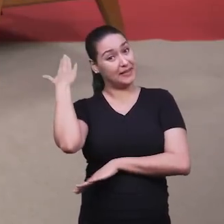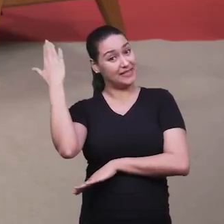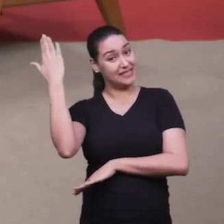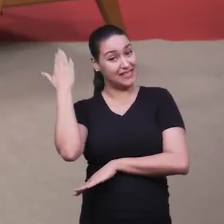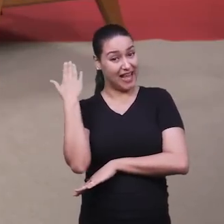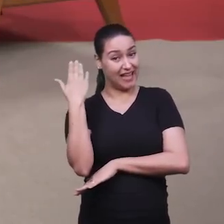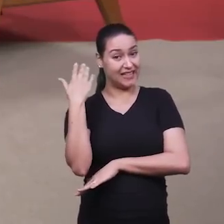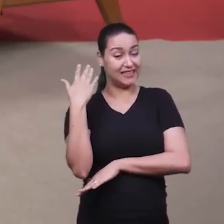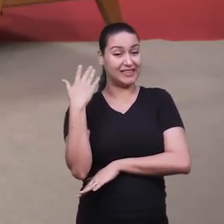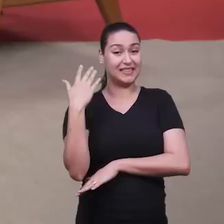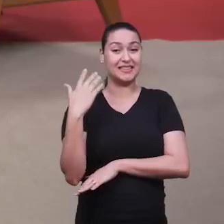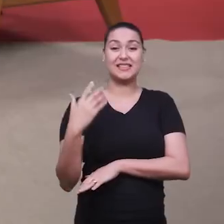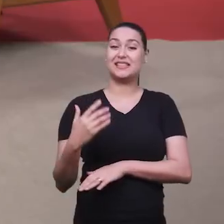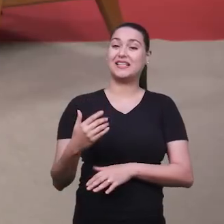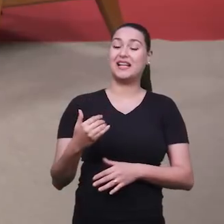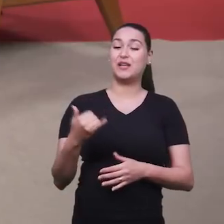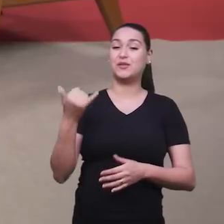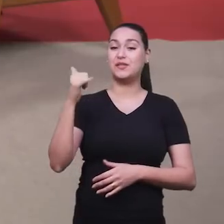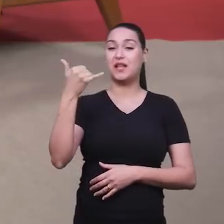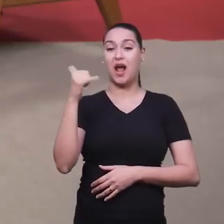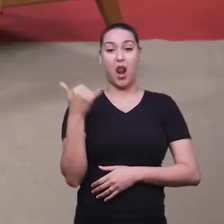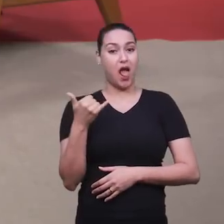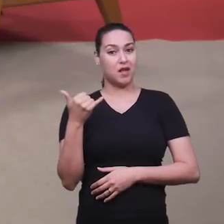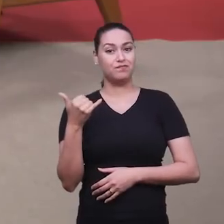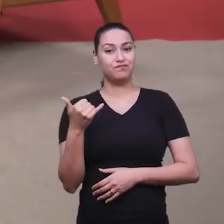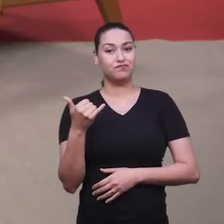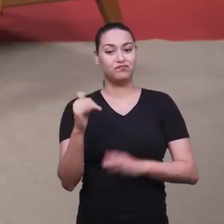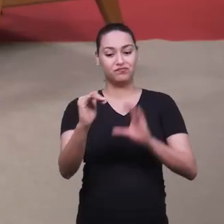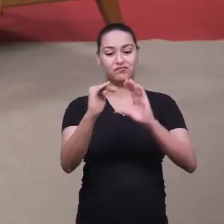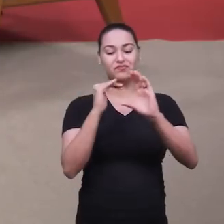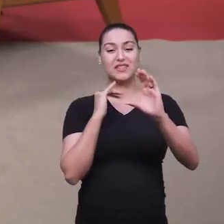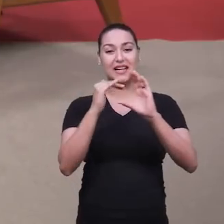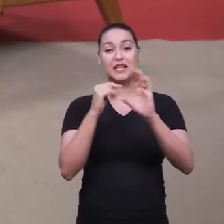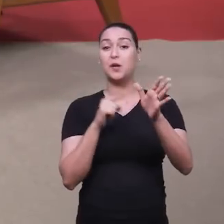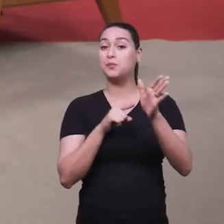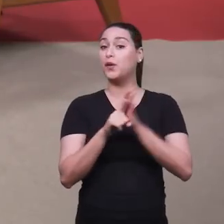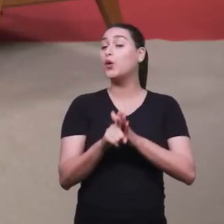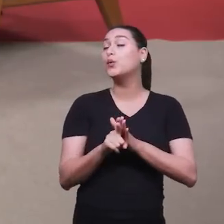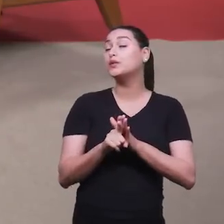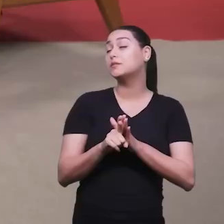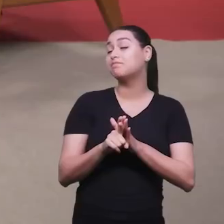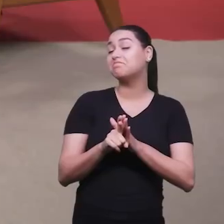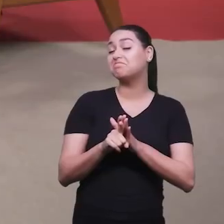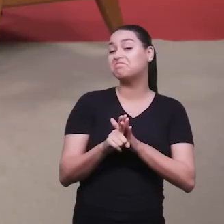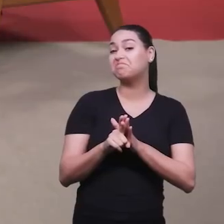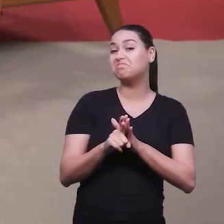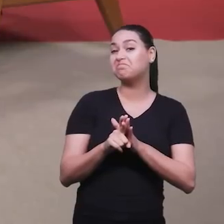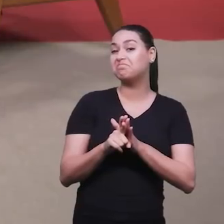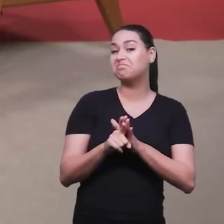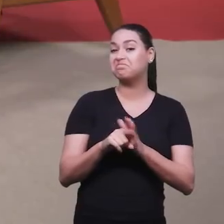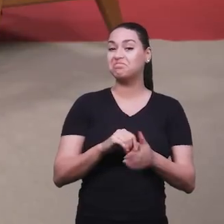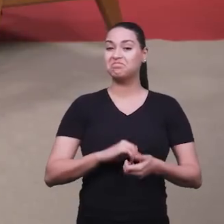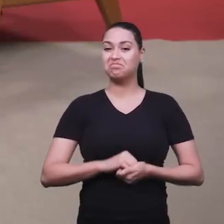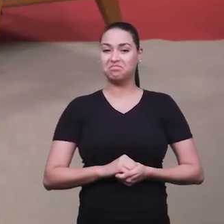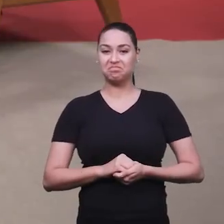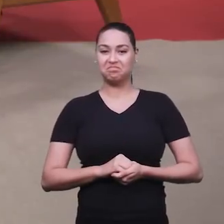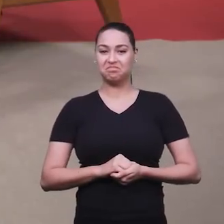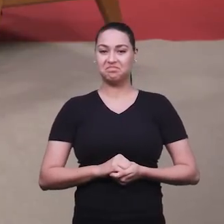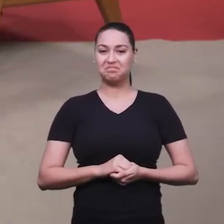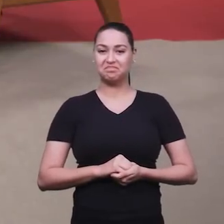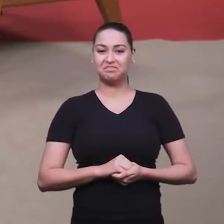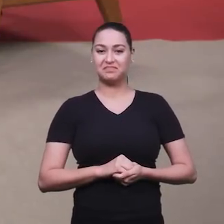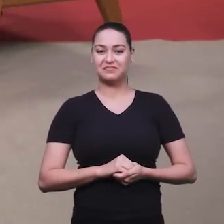vamos lá. Na semana passada, os irmãos que apontaram a câmera do seu celular, eles foram redirecionados e ali aparece a